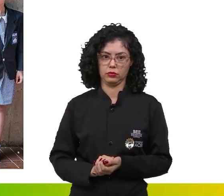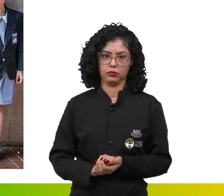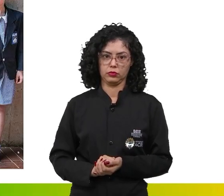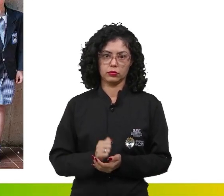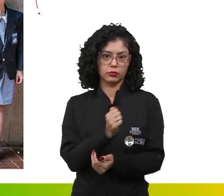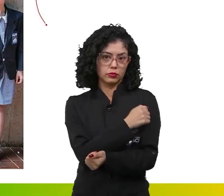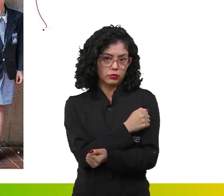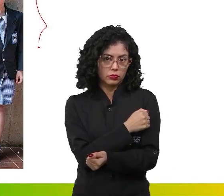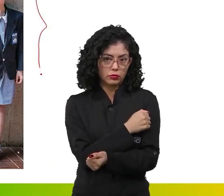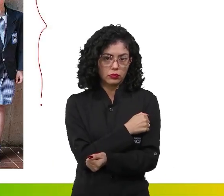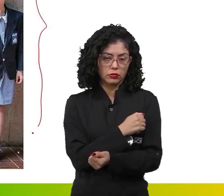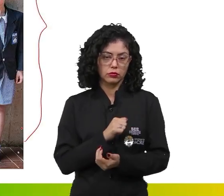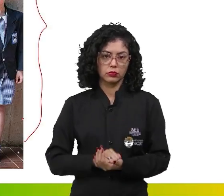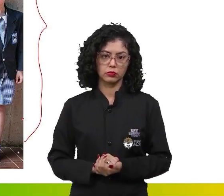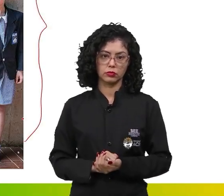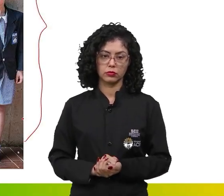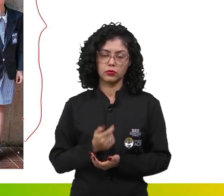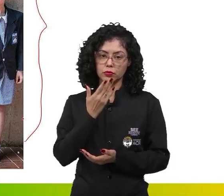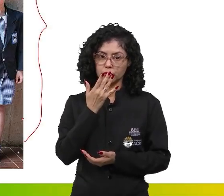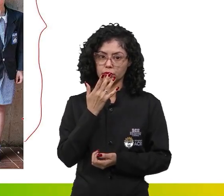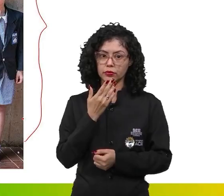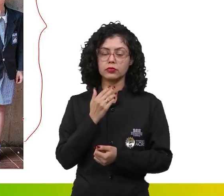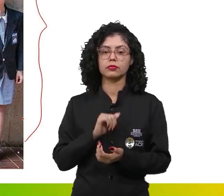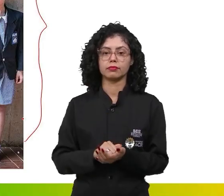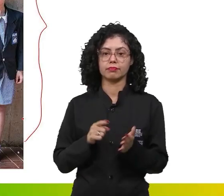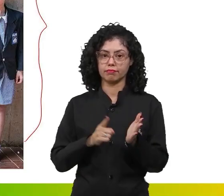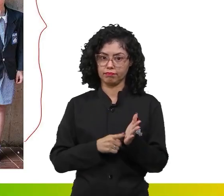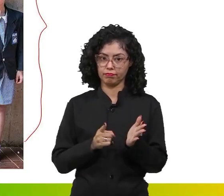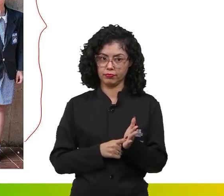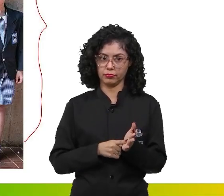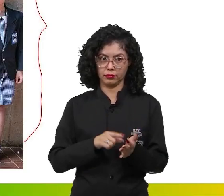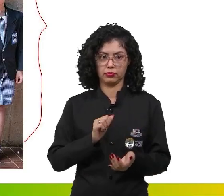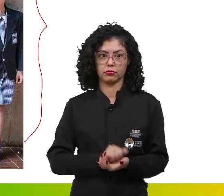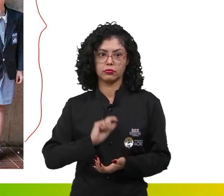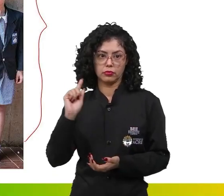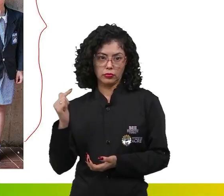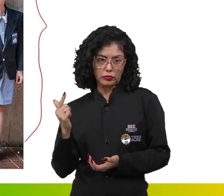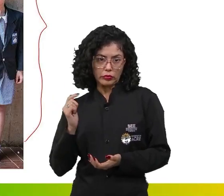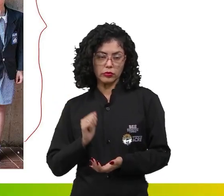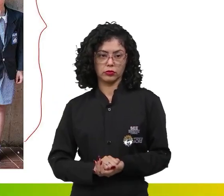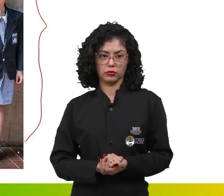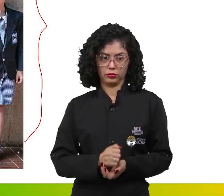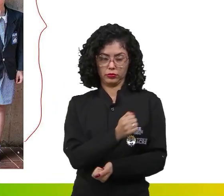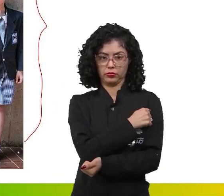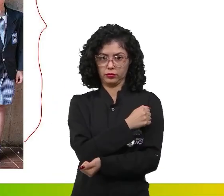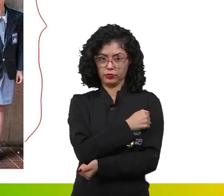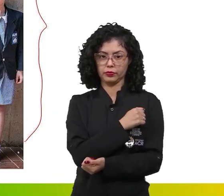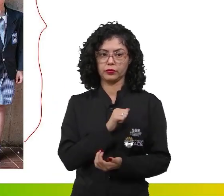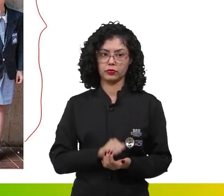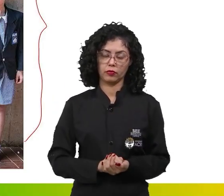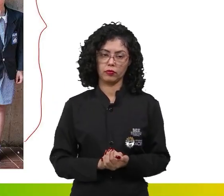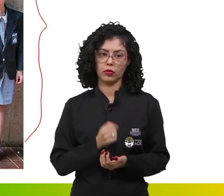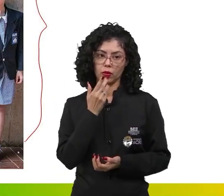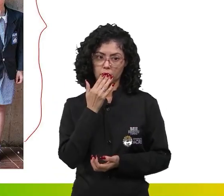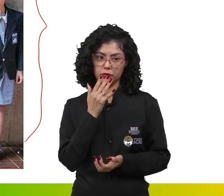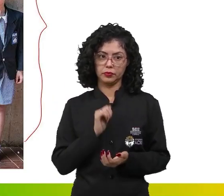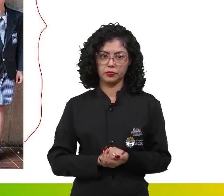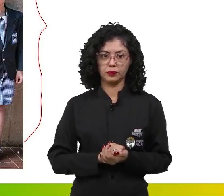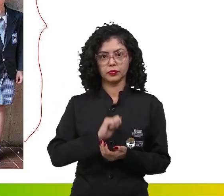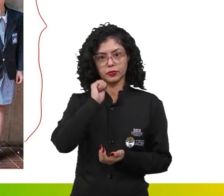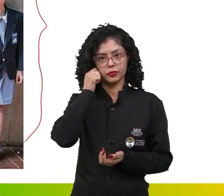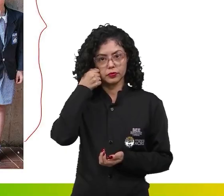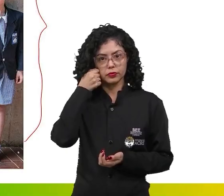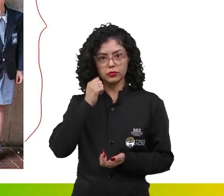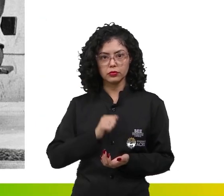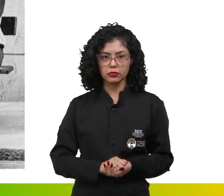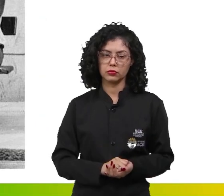aluna de cor branca e do outro lado, os alunos de pele